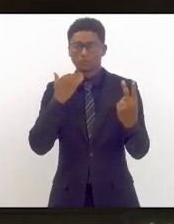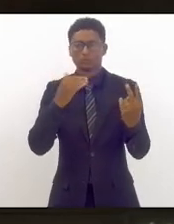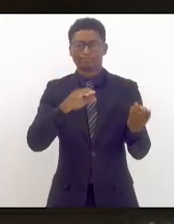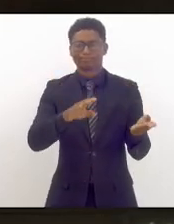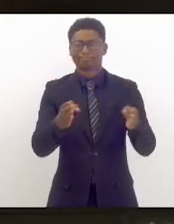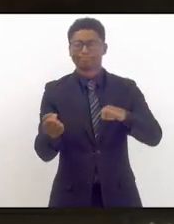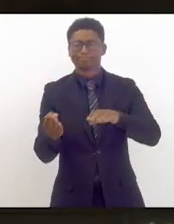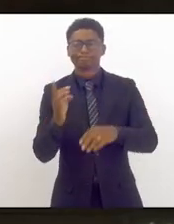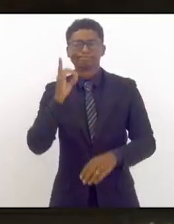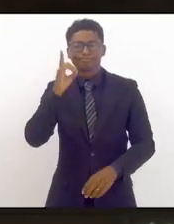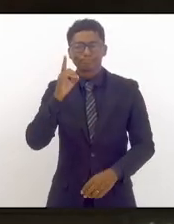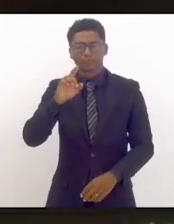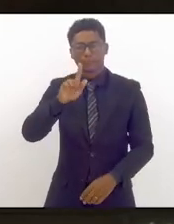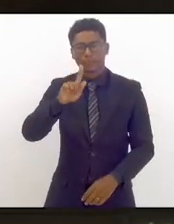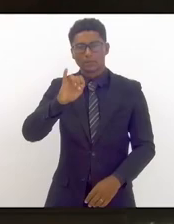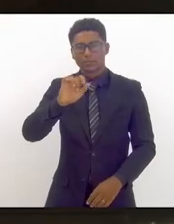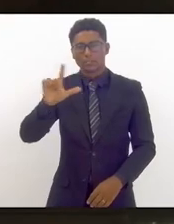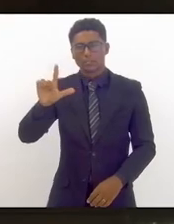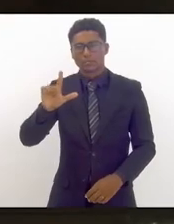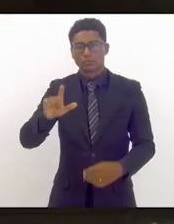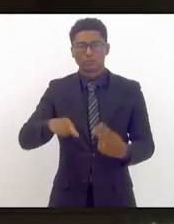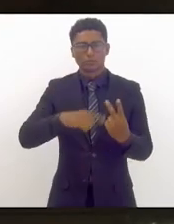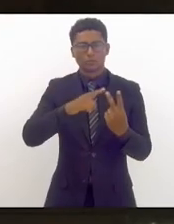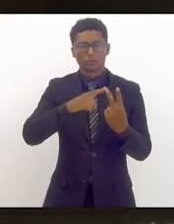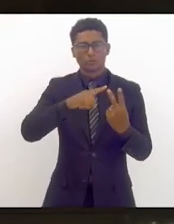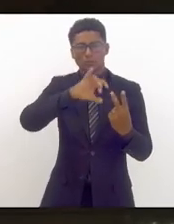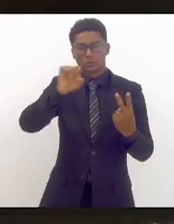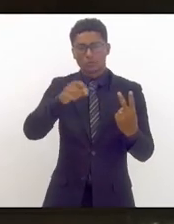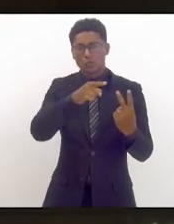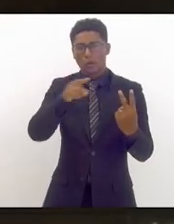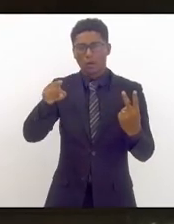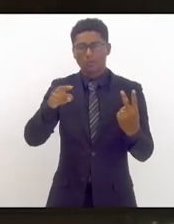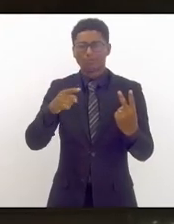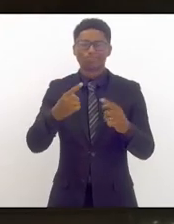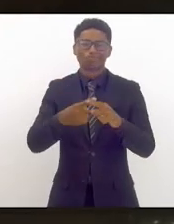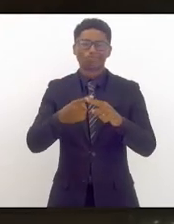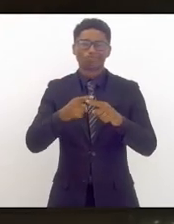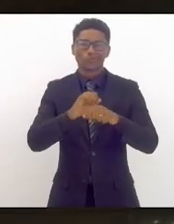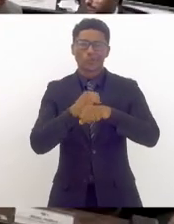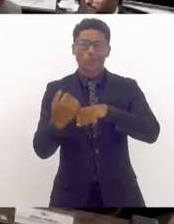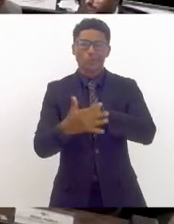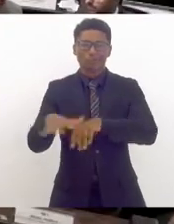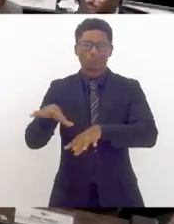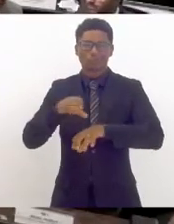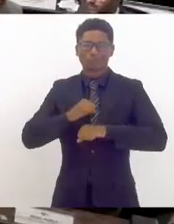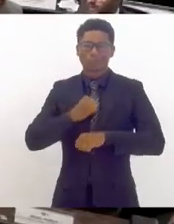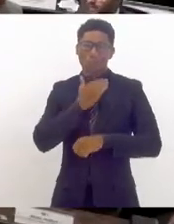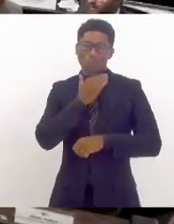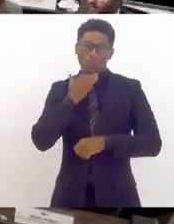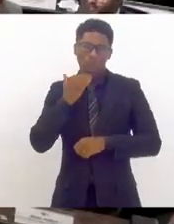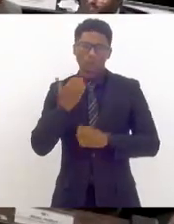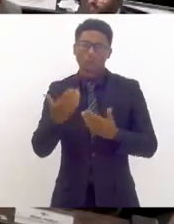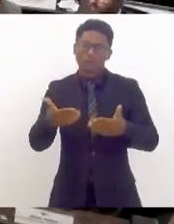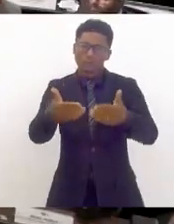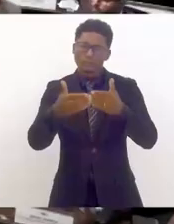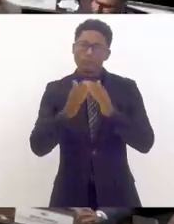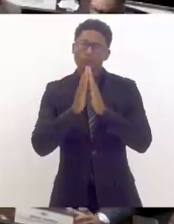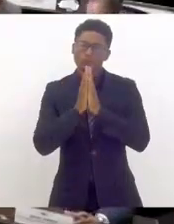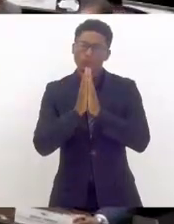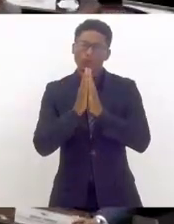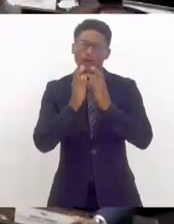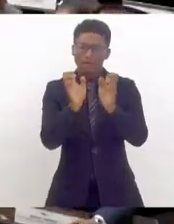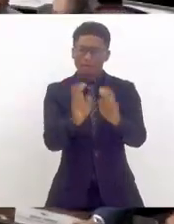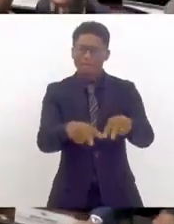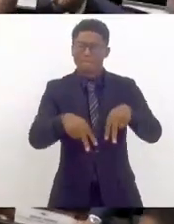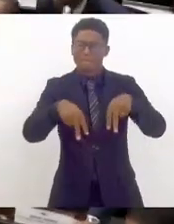os deputados Gil Viana e João Peixoto, vítimas da Covid. Eu gostaria de pedir que todos nós pudéssemos ficar de pé